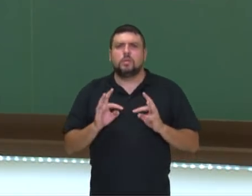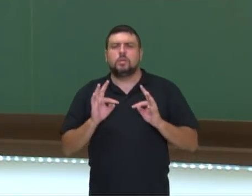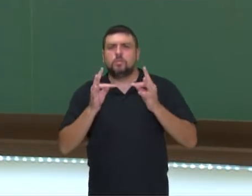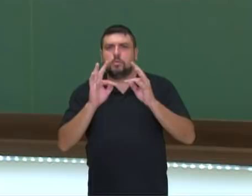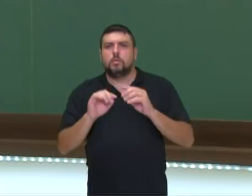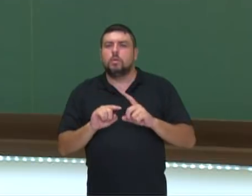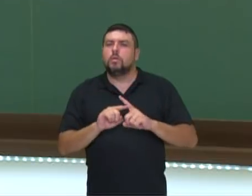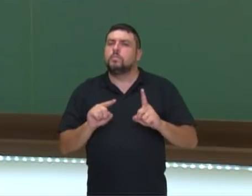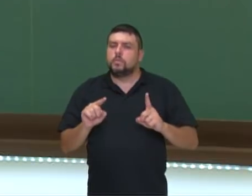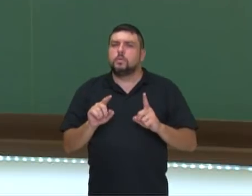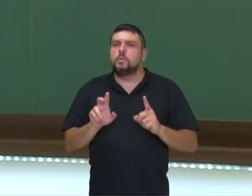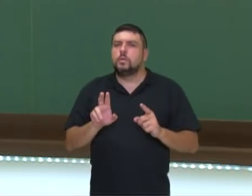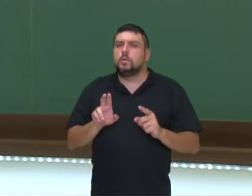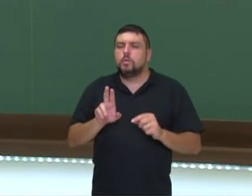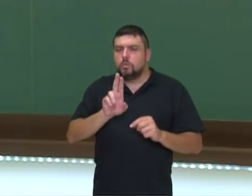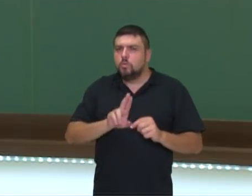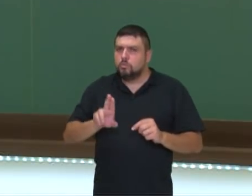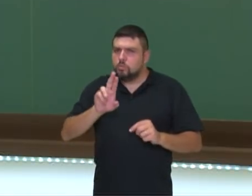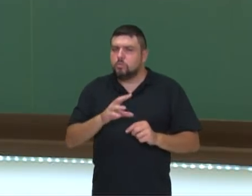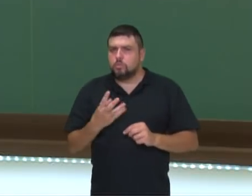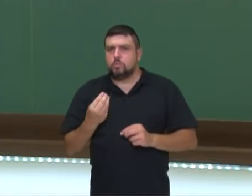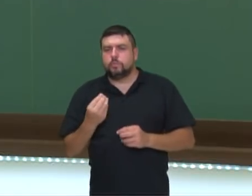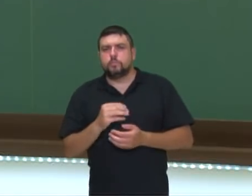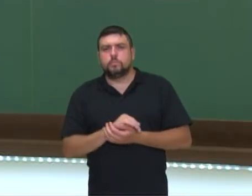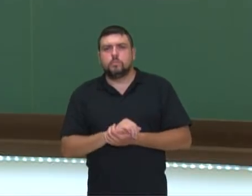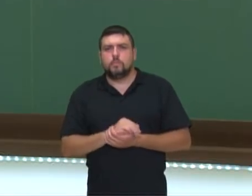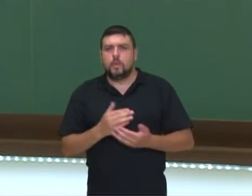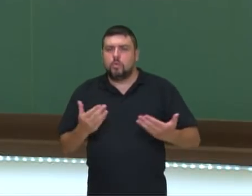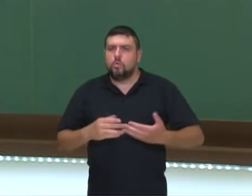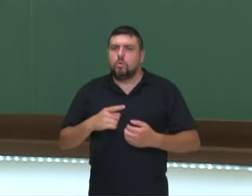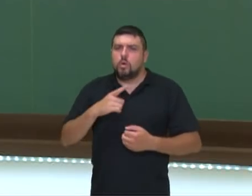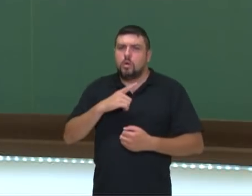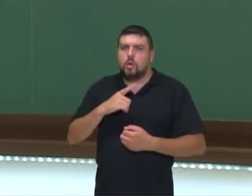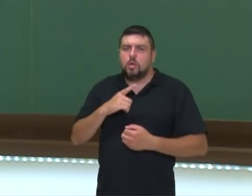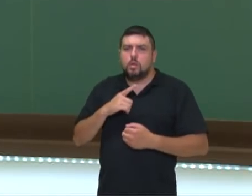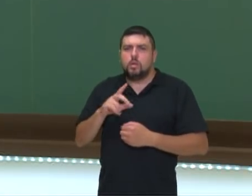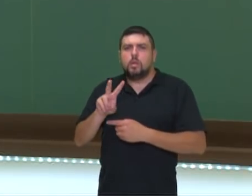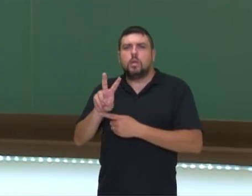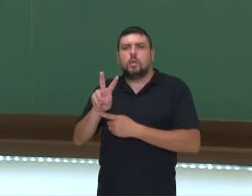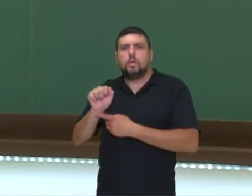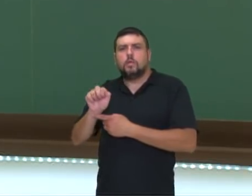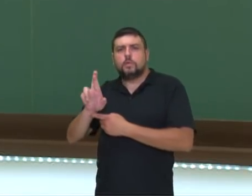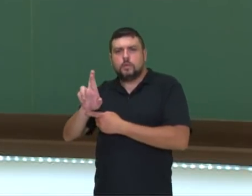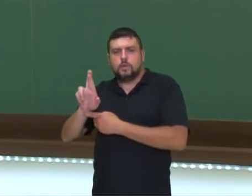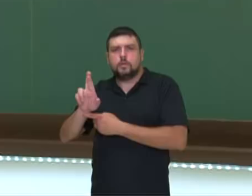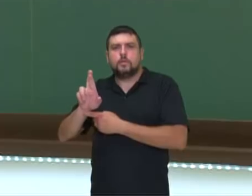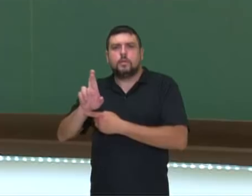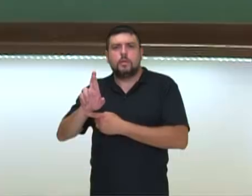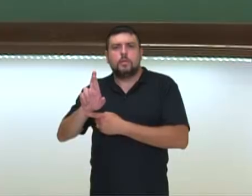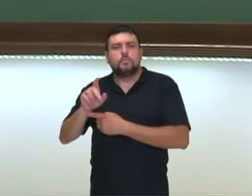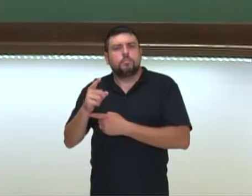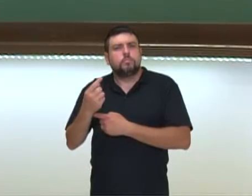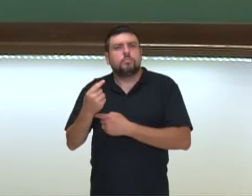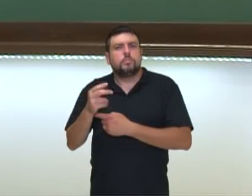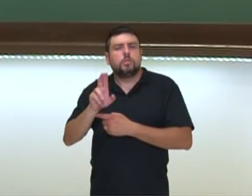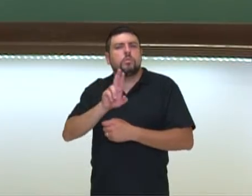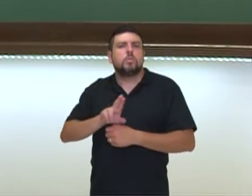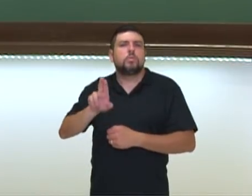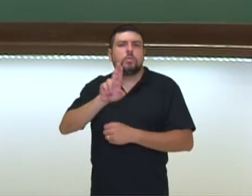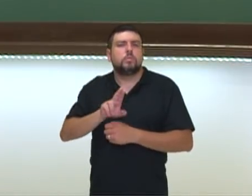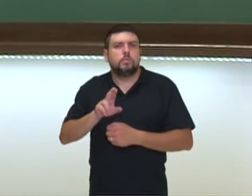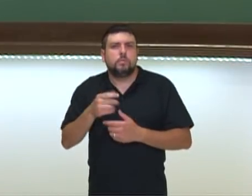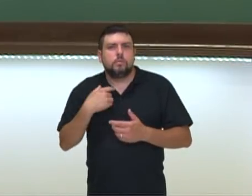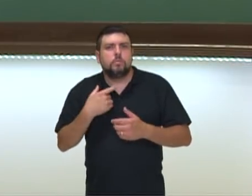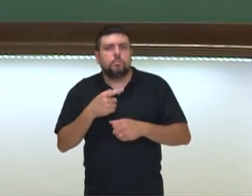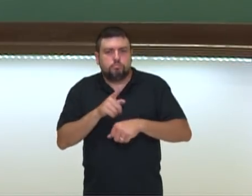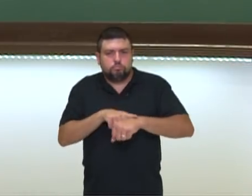estão começando a utilizar mais, né? Hoje a gente tem aí o VAR, que é um recurso que é bastante utilizado nos tempos atuais,